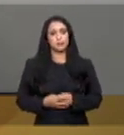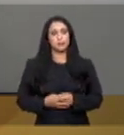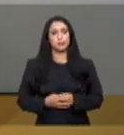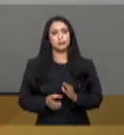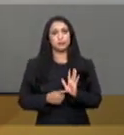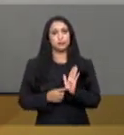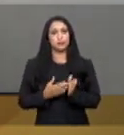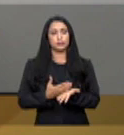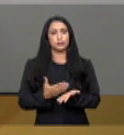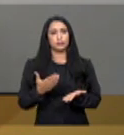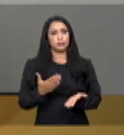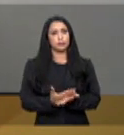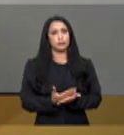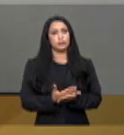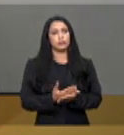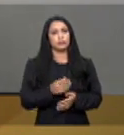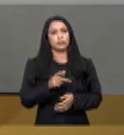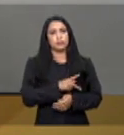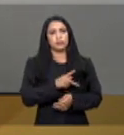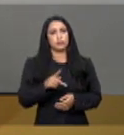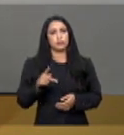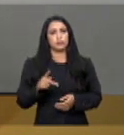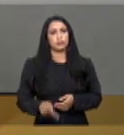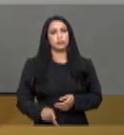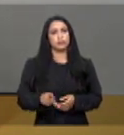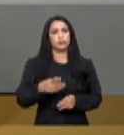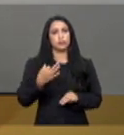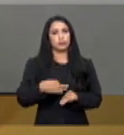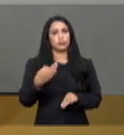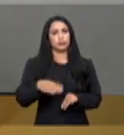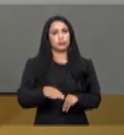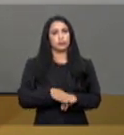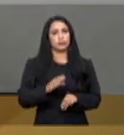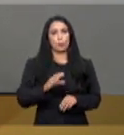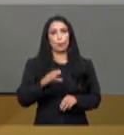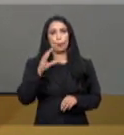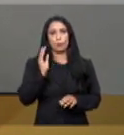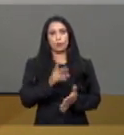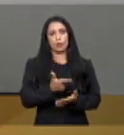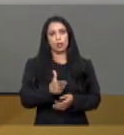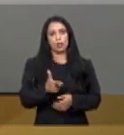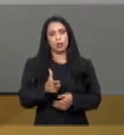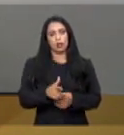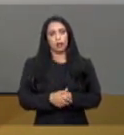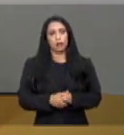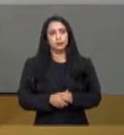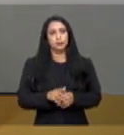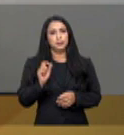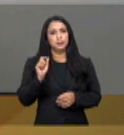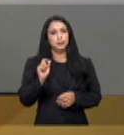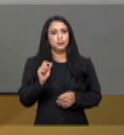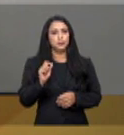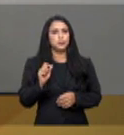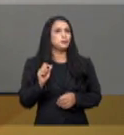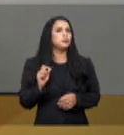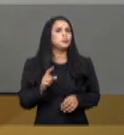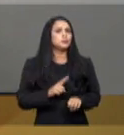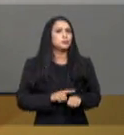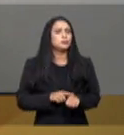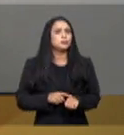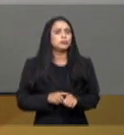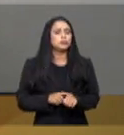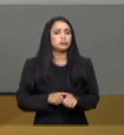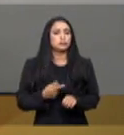Afirme-se inicialmente, senhor presidente, senhores ministros, que não há omissão a se suprir pela singela circunstância de que a ausência